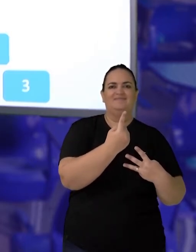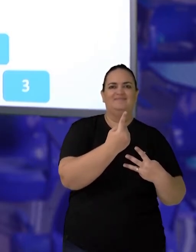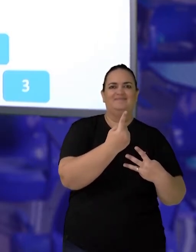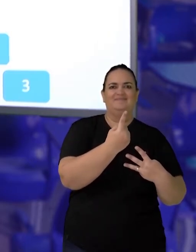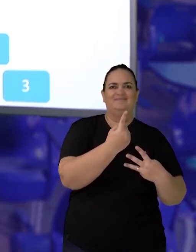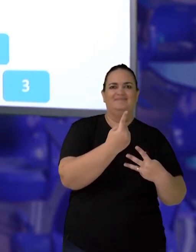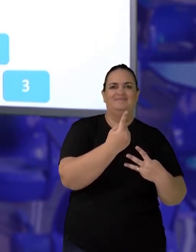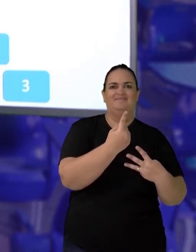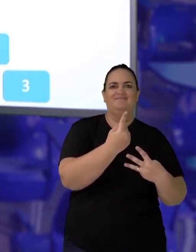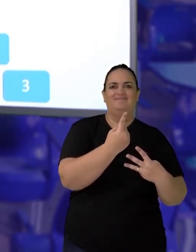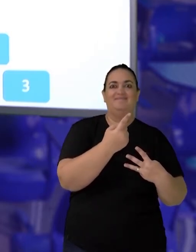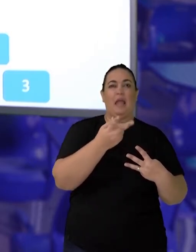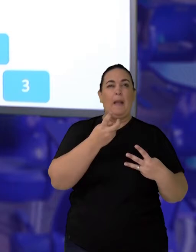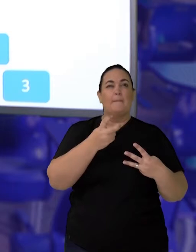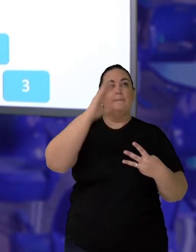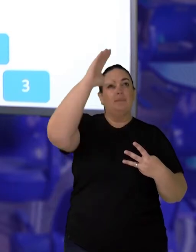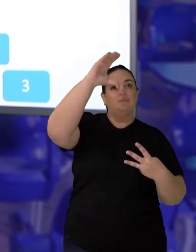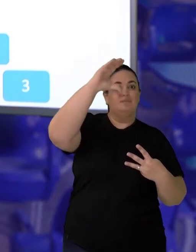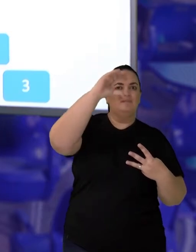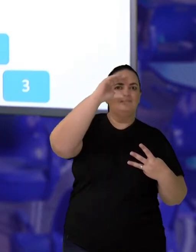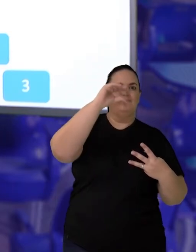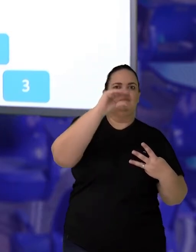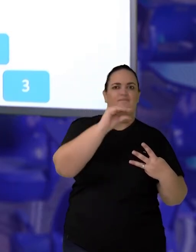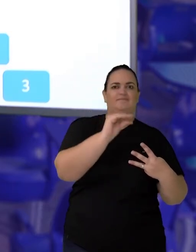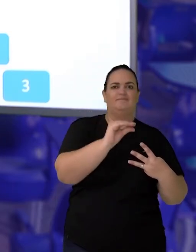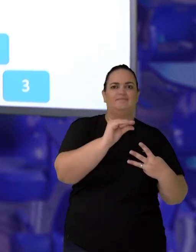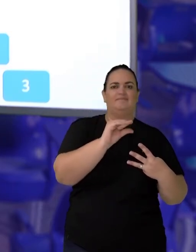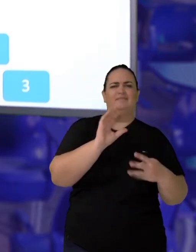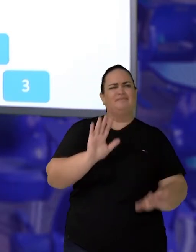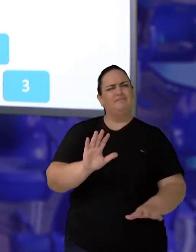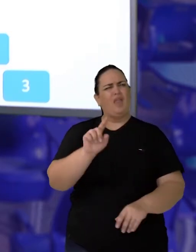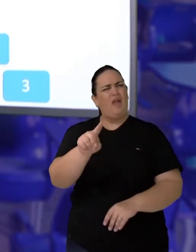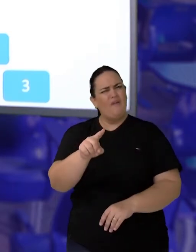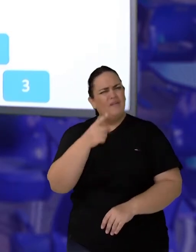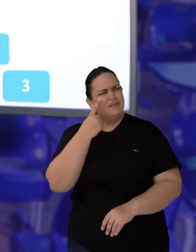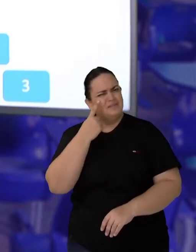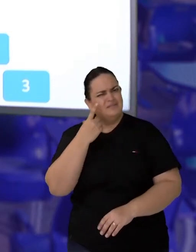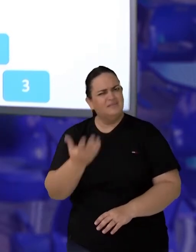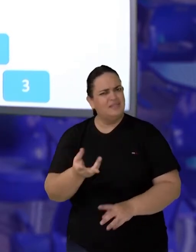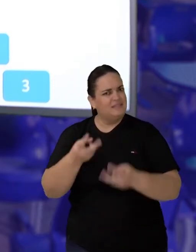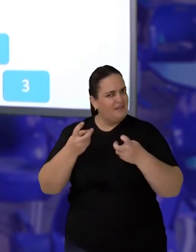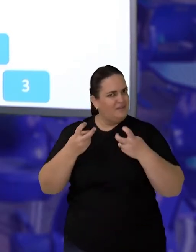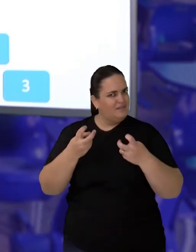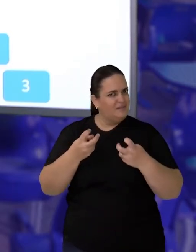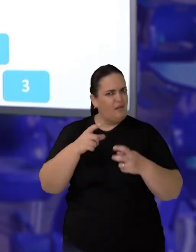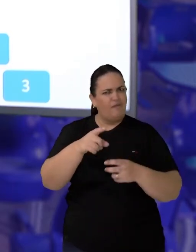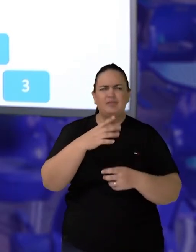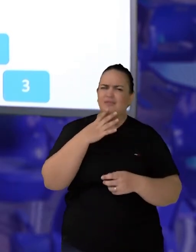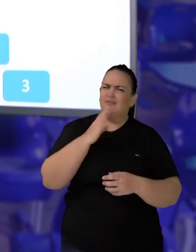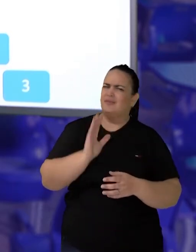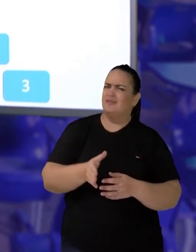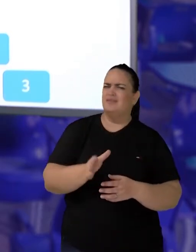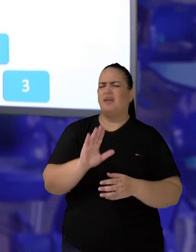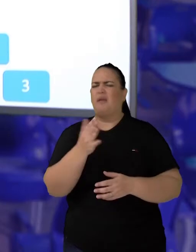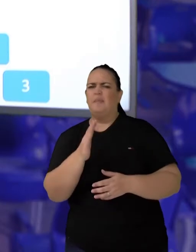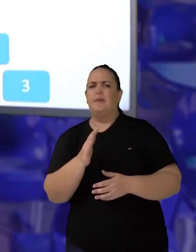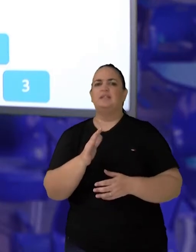elevado à primeira potência. Meu povo, vocês provavelmente já ouviram falar o